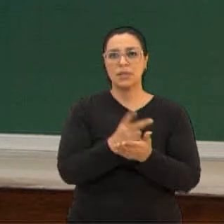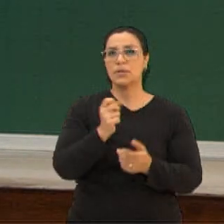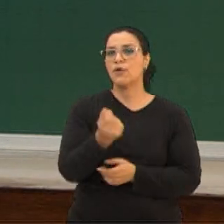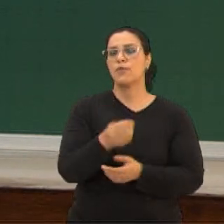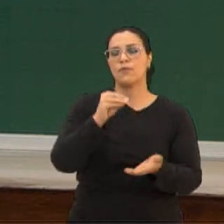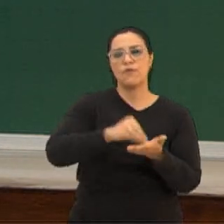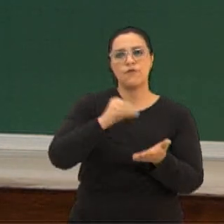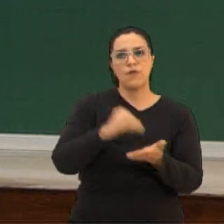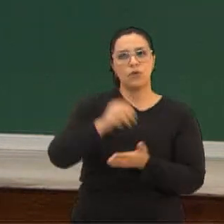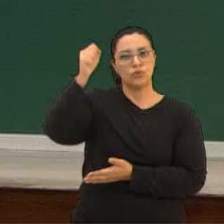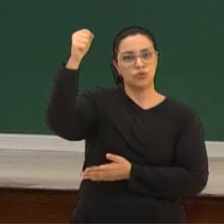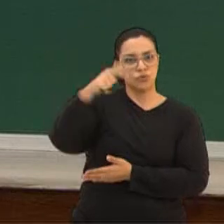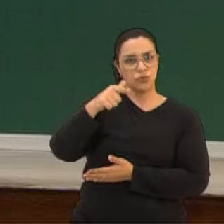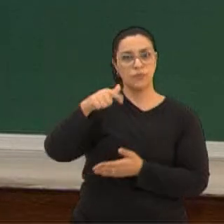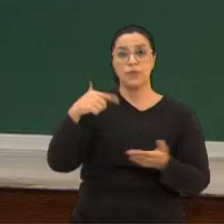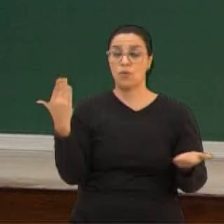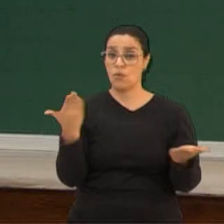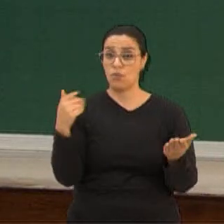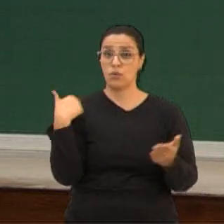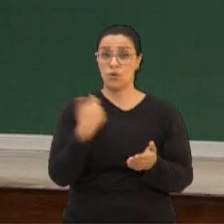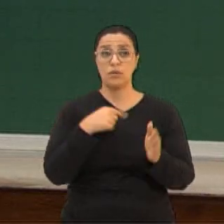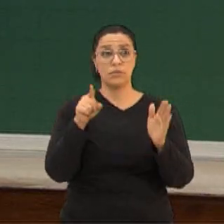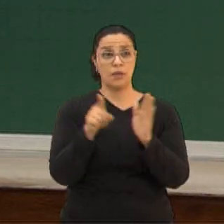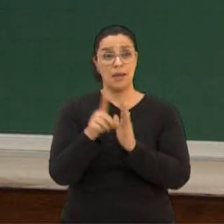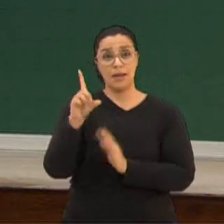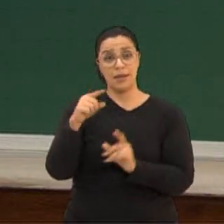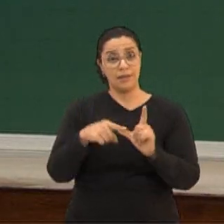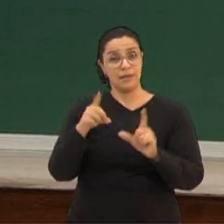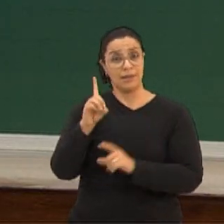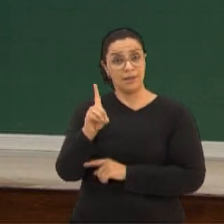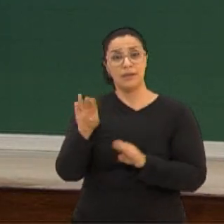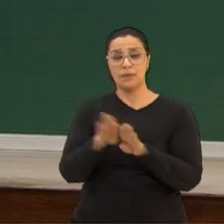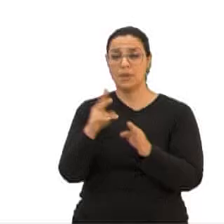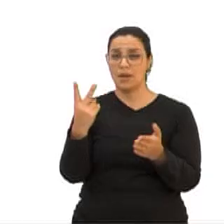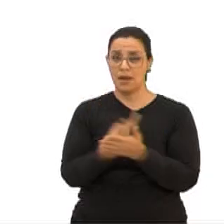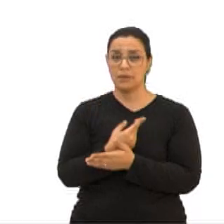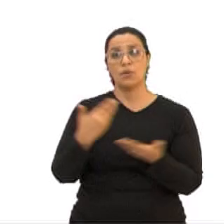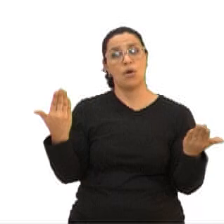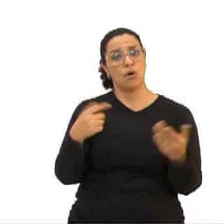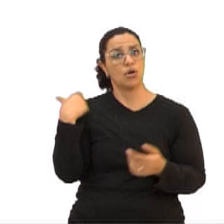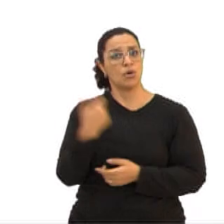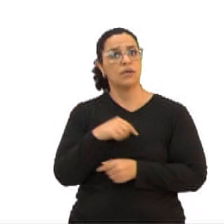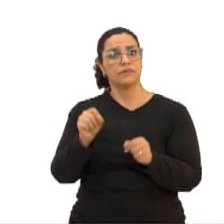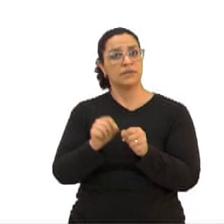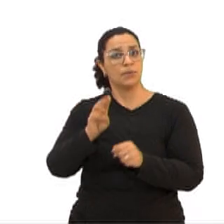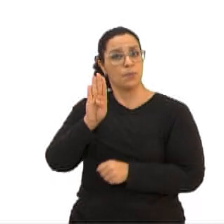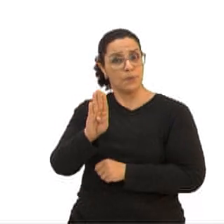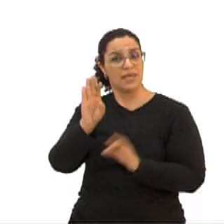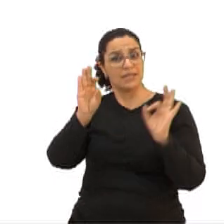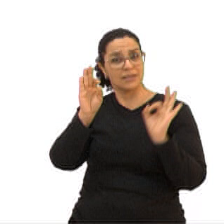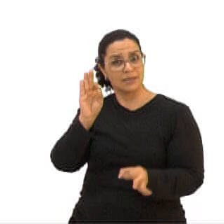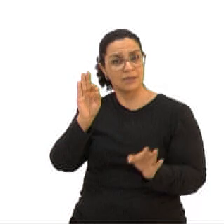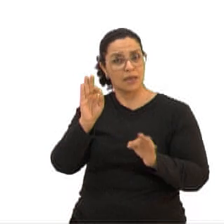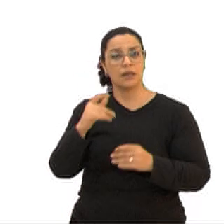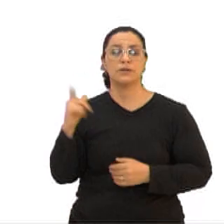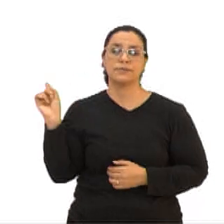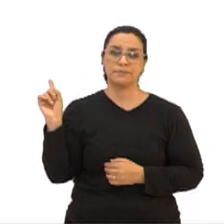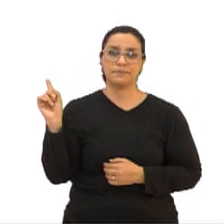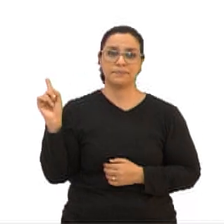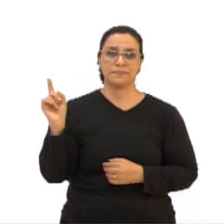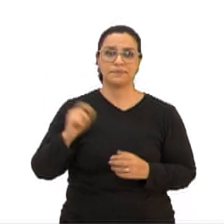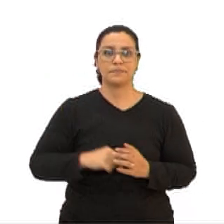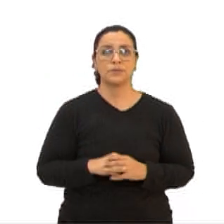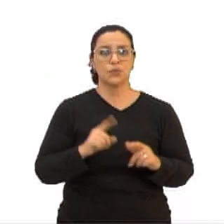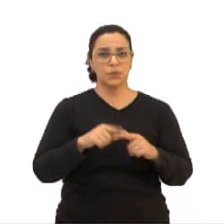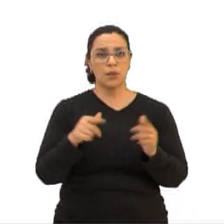incidência de luz solar. Então, essa questão aqui também está errada. E o que faz com que a questão que você devesse ter indicado é a letra